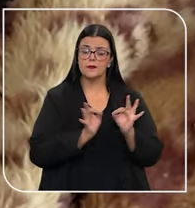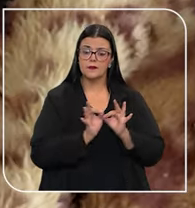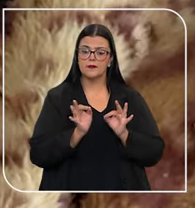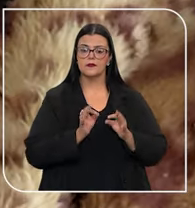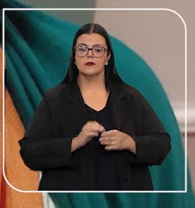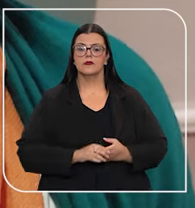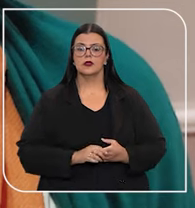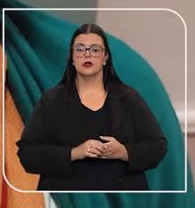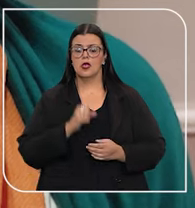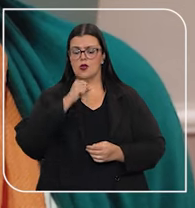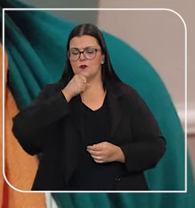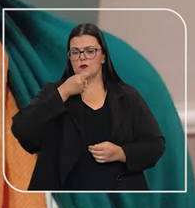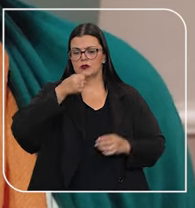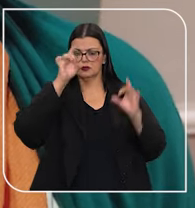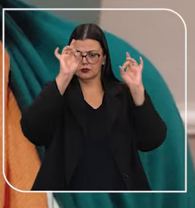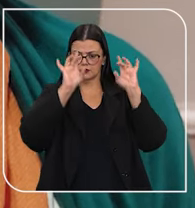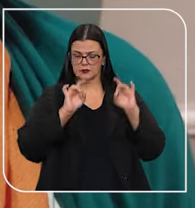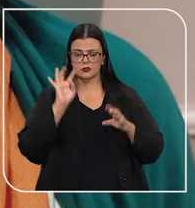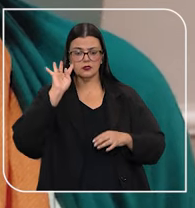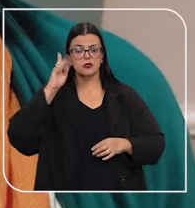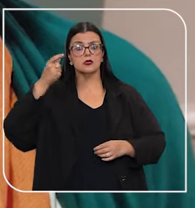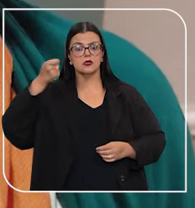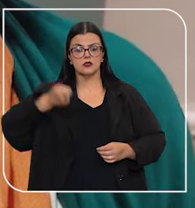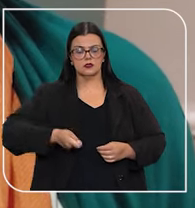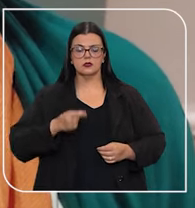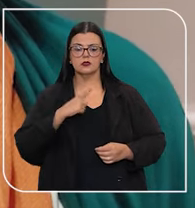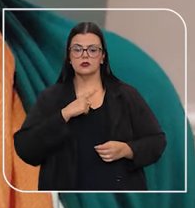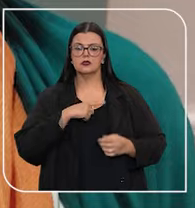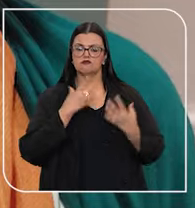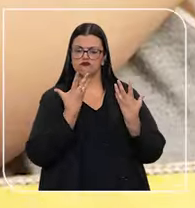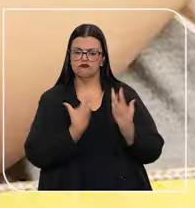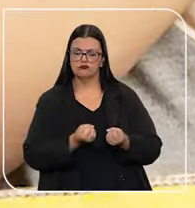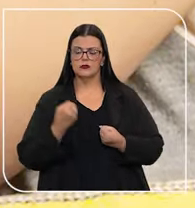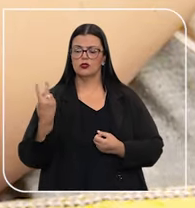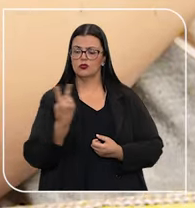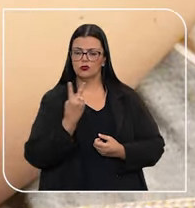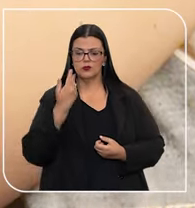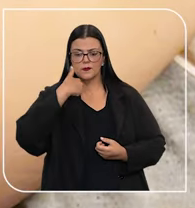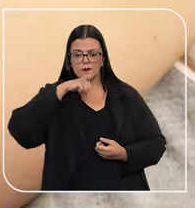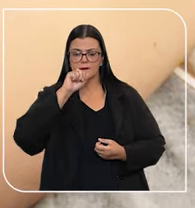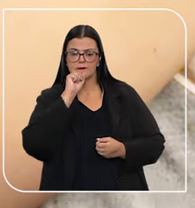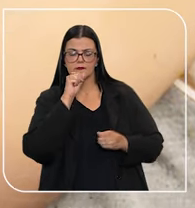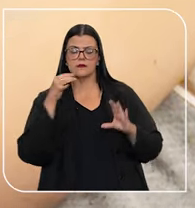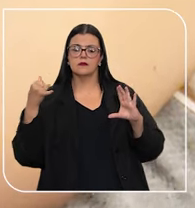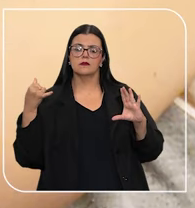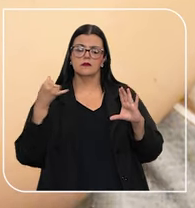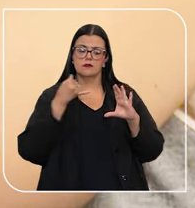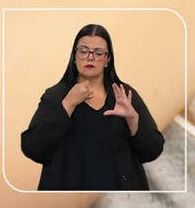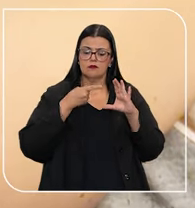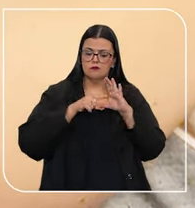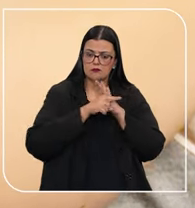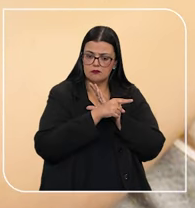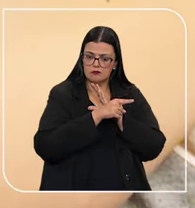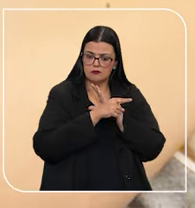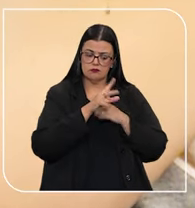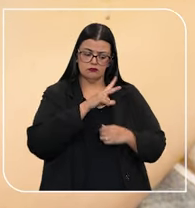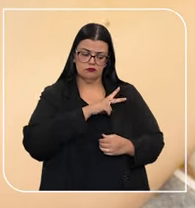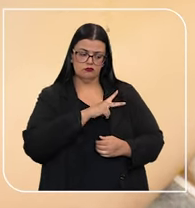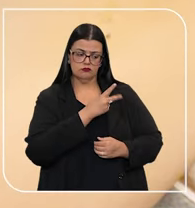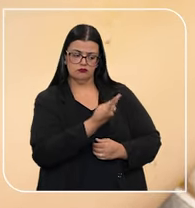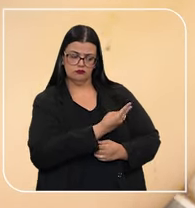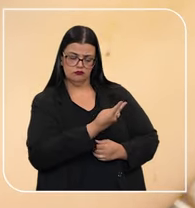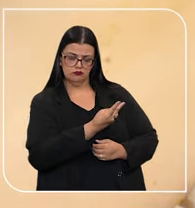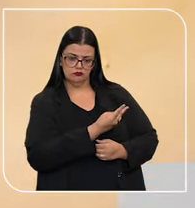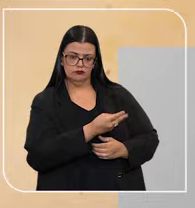preparamos uma reportagem especial sobre a decisão que reconheceu dupla maternidade em inseminação artificial caseira